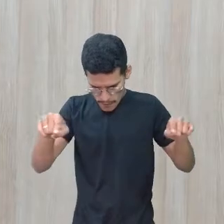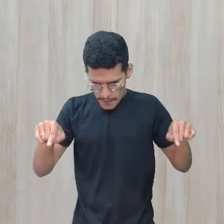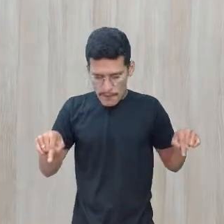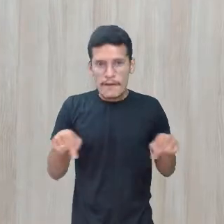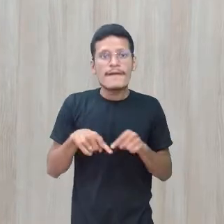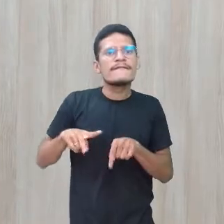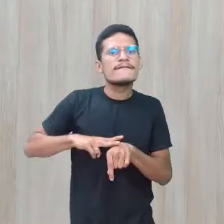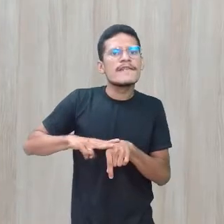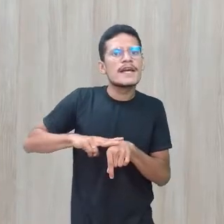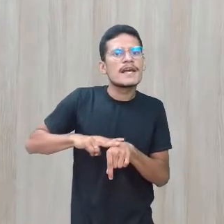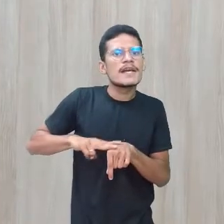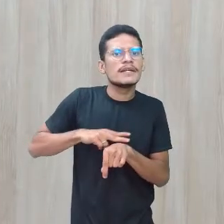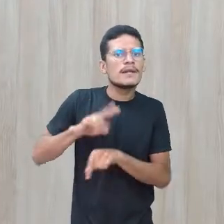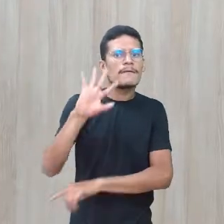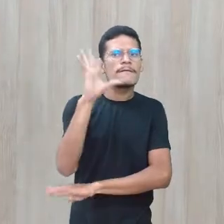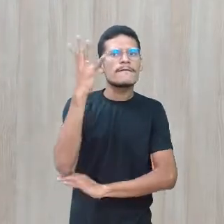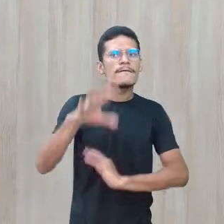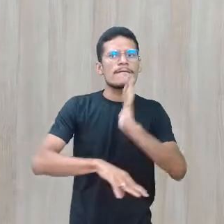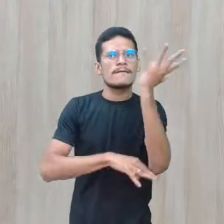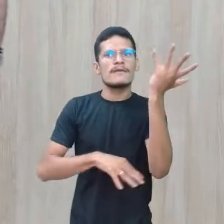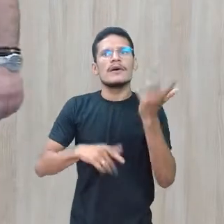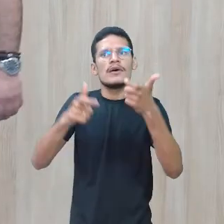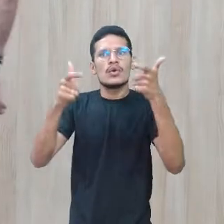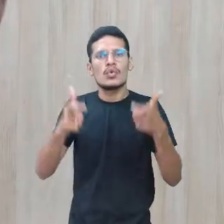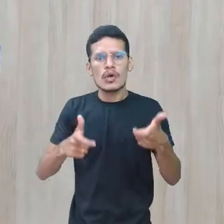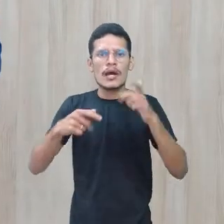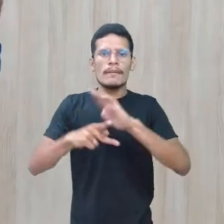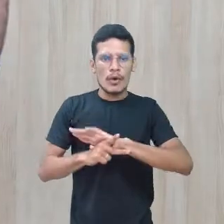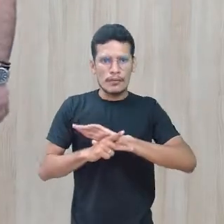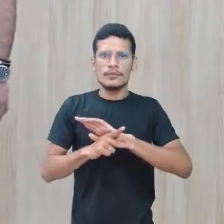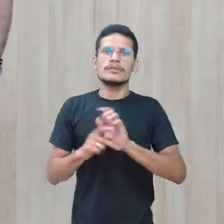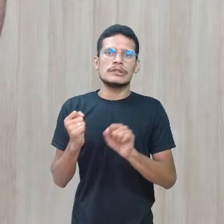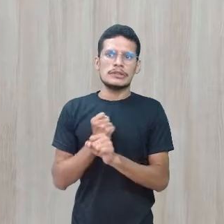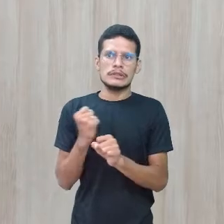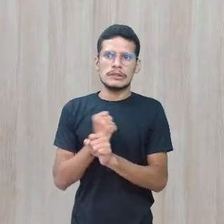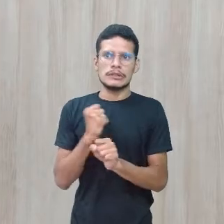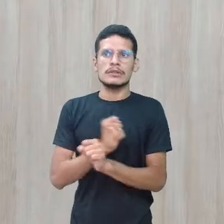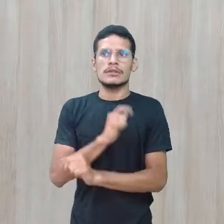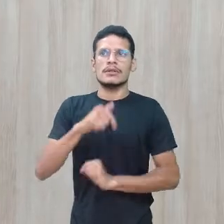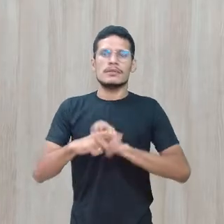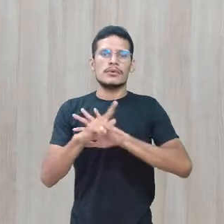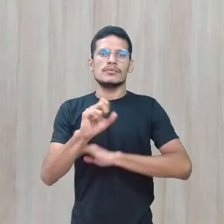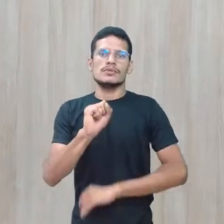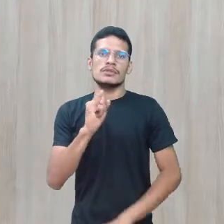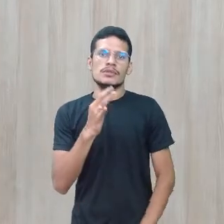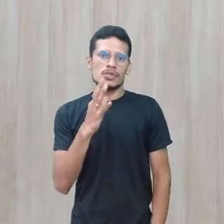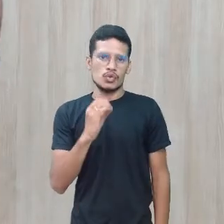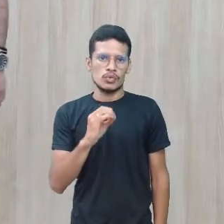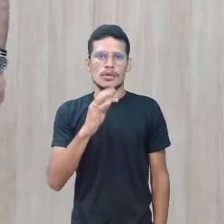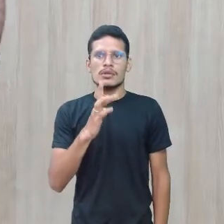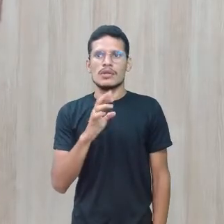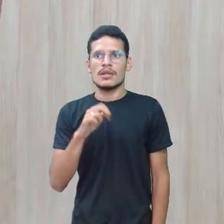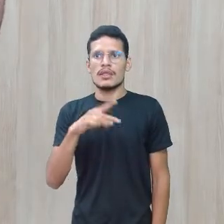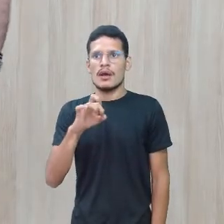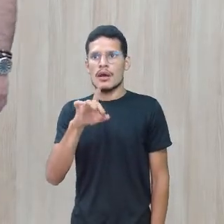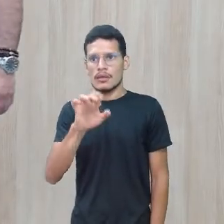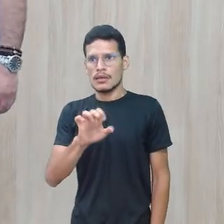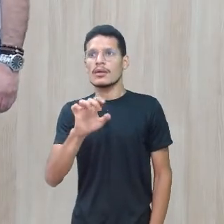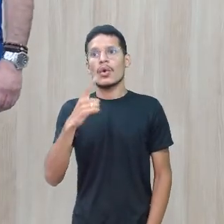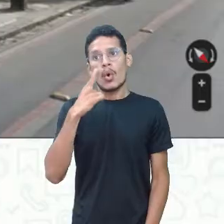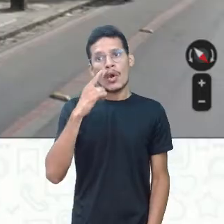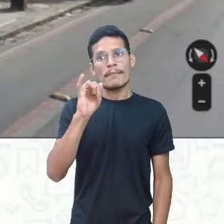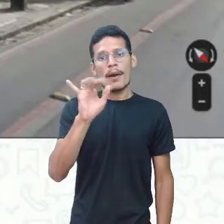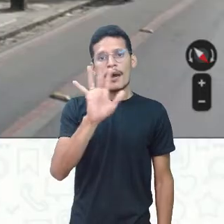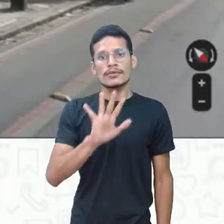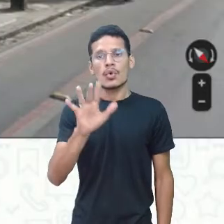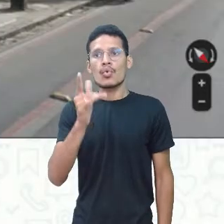ó, no meio, né, de todas essas construções, isso aqui faz parte do Sítio da Trindade. Então, a gente tem aqui mais uma